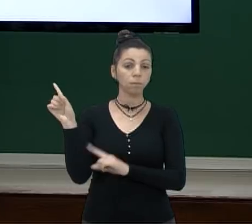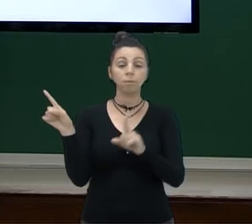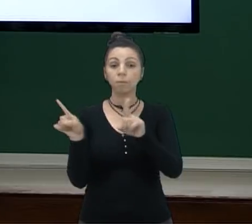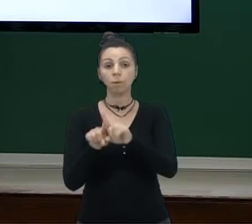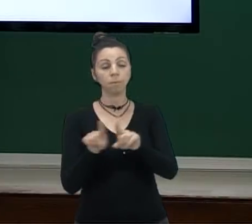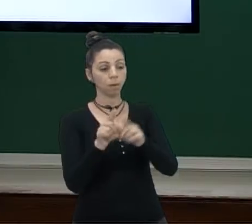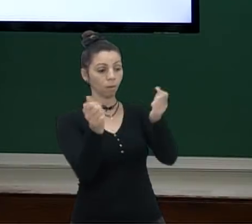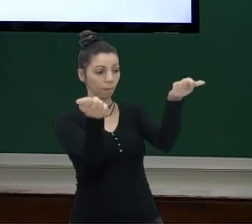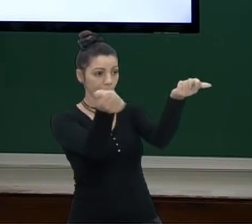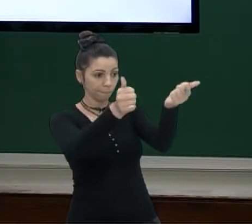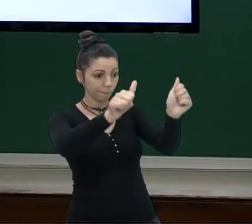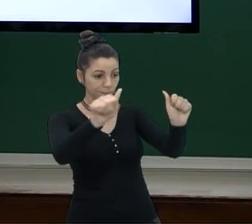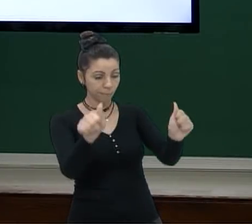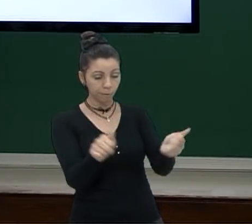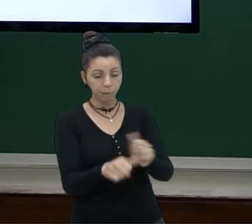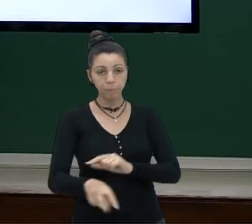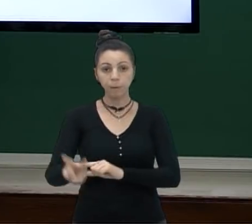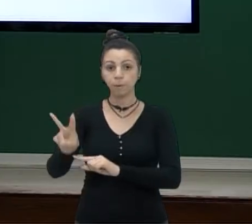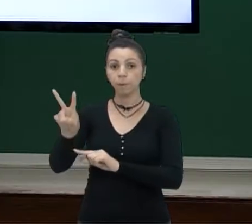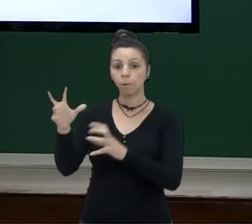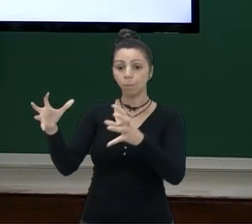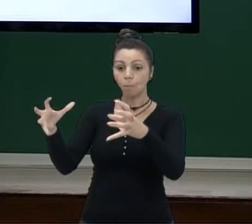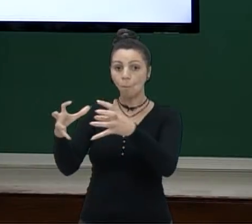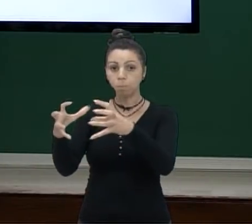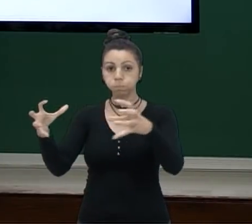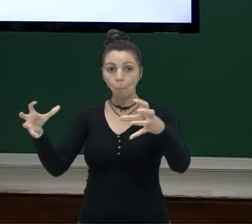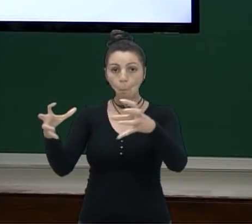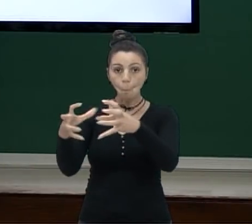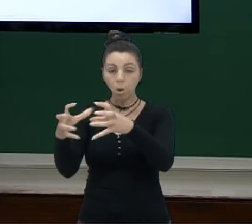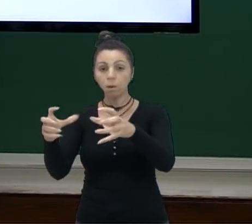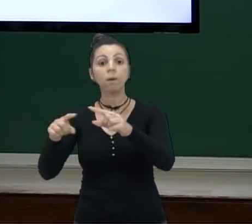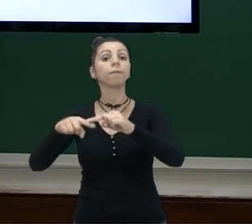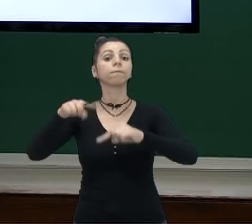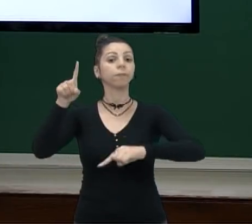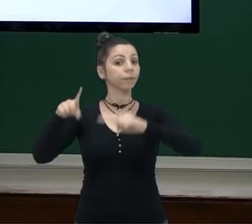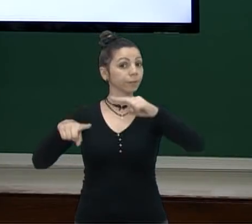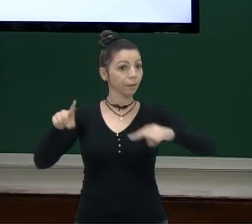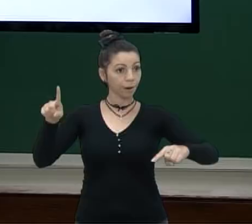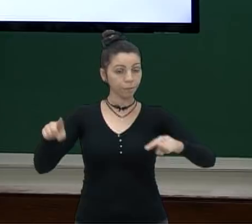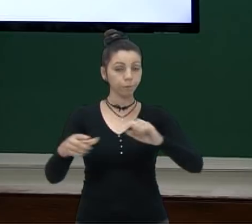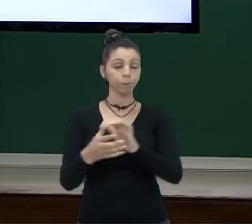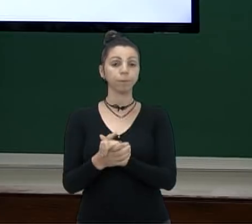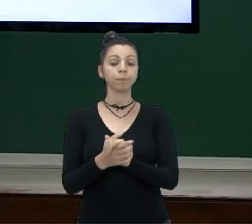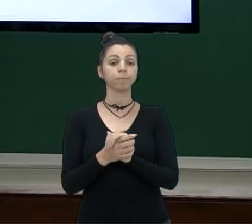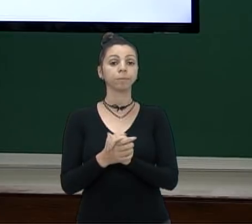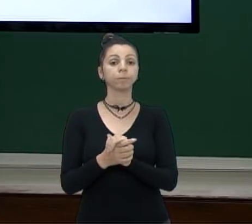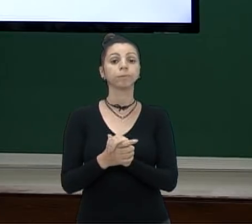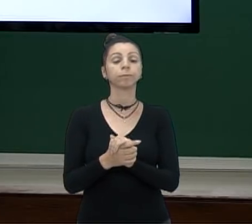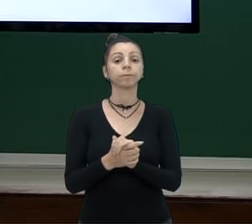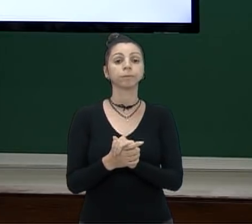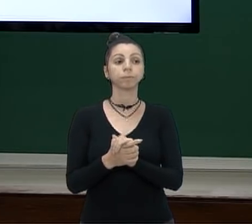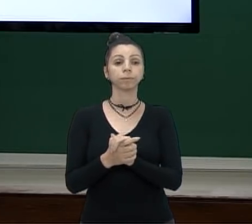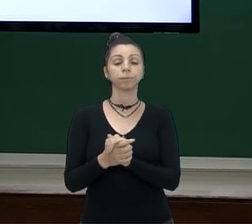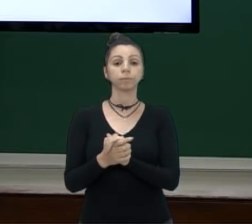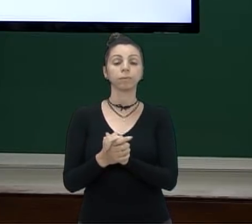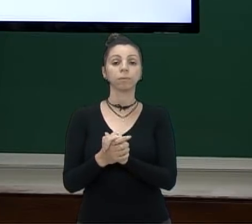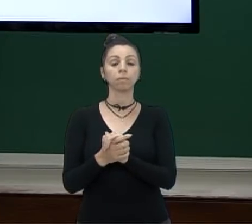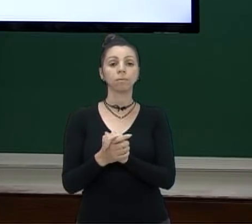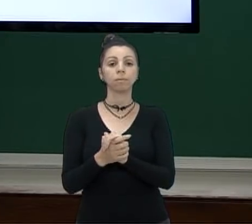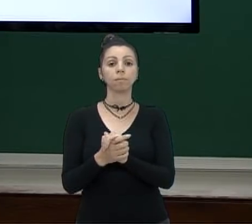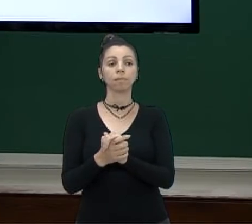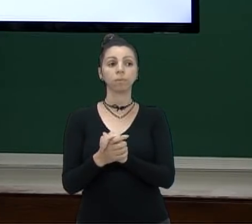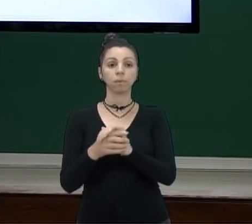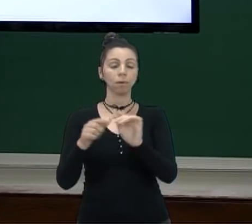a forma quanto o volume são variáveis. Principalmente quando eu mostro para vocês uma bexiga que não está